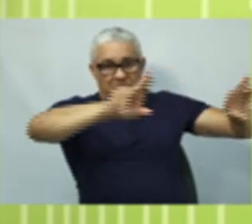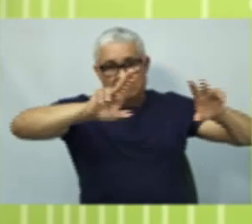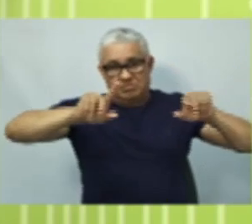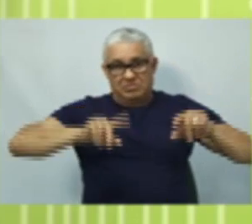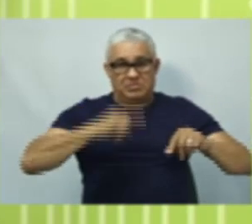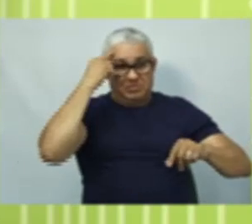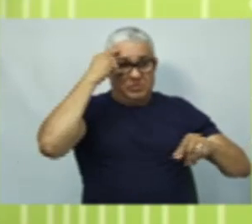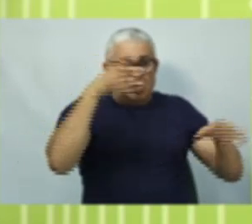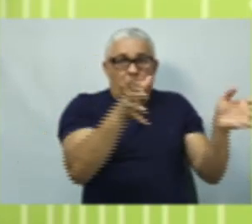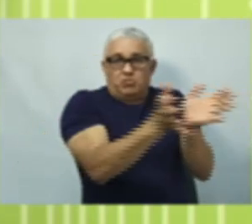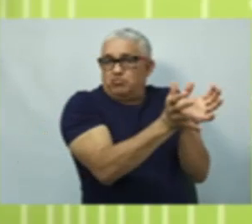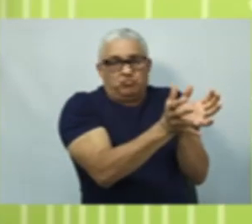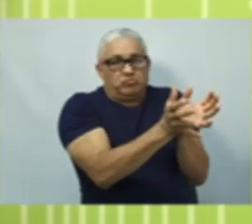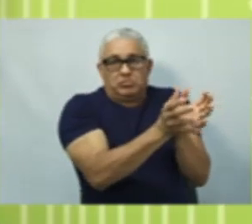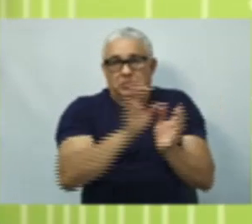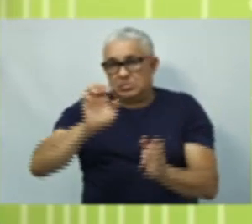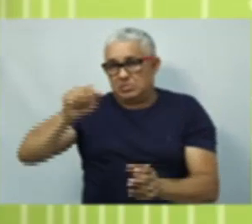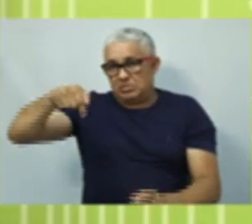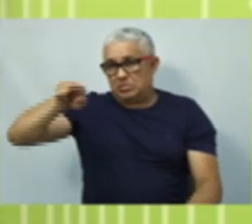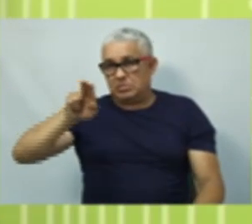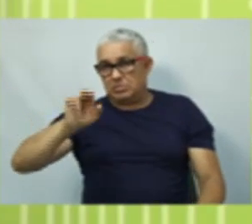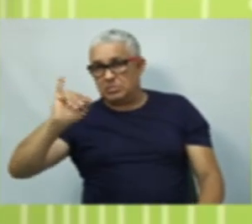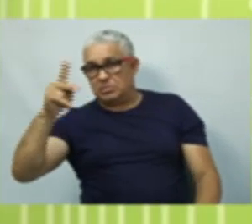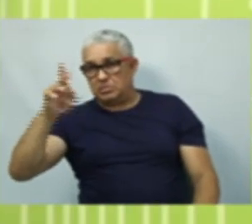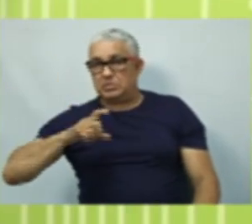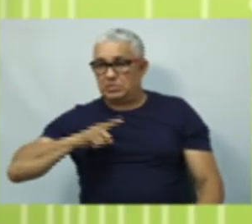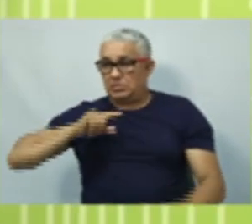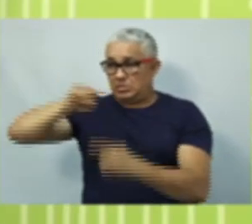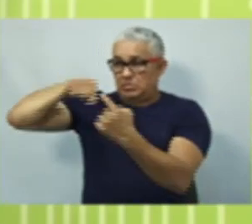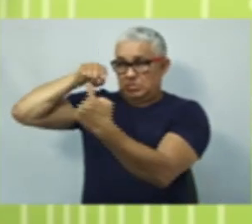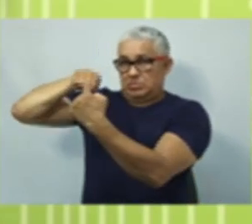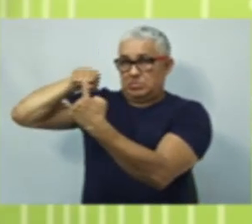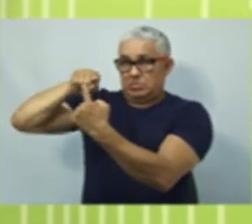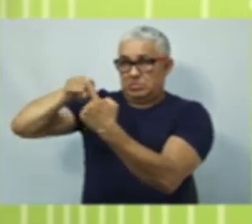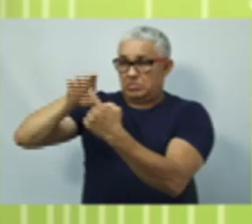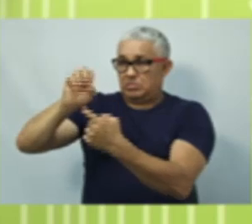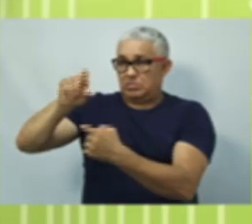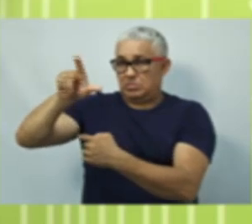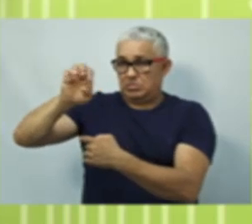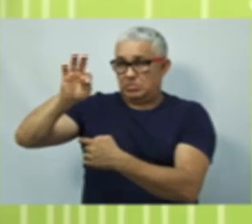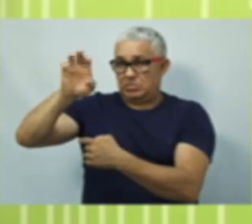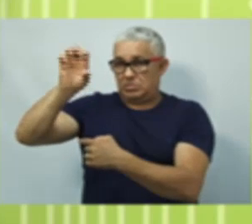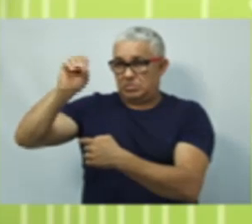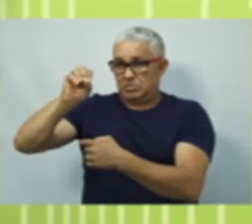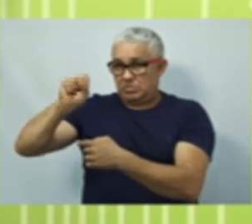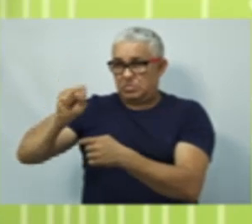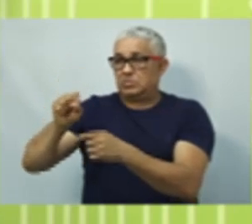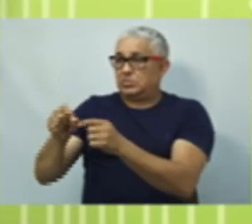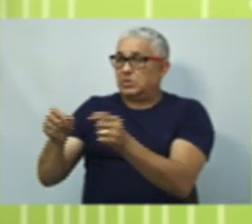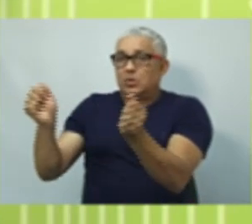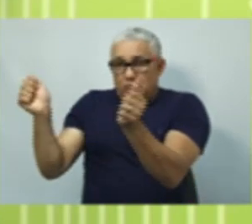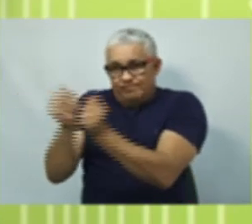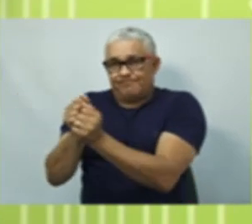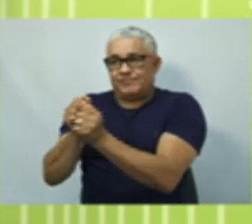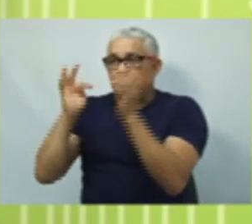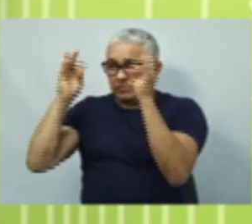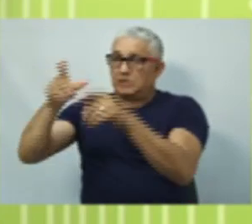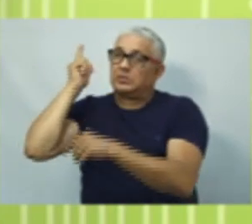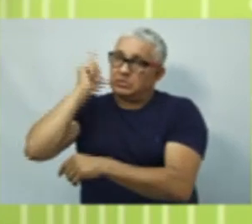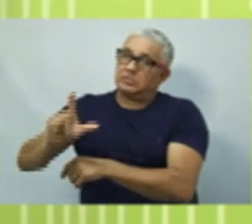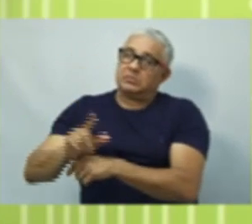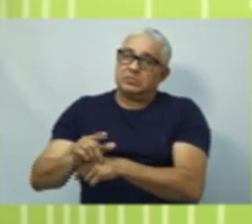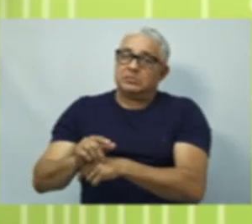no coletivo. Uma equipe é quando eu tenho objetivos coletivos e aí eu consigo alcançar